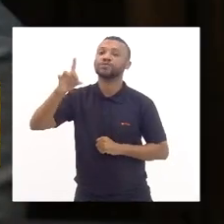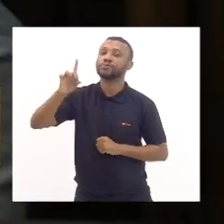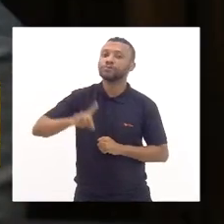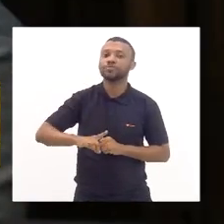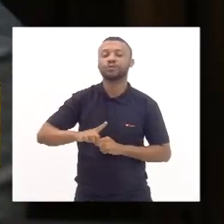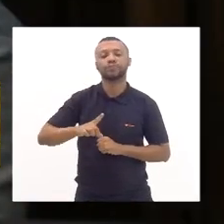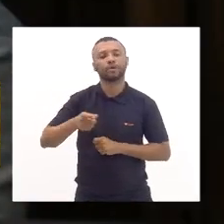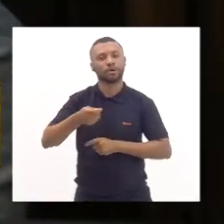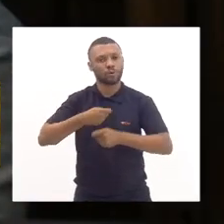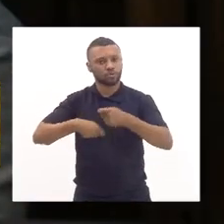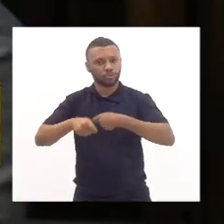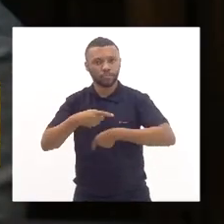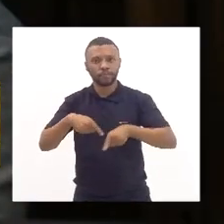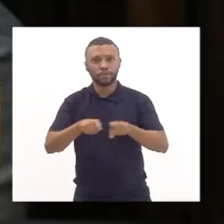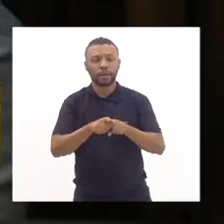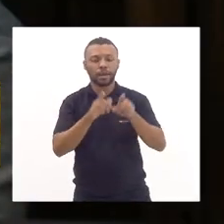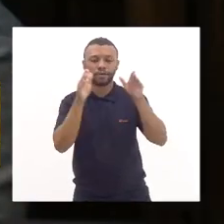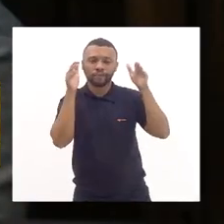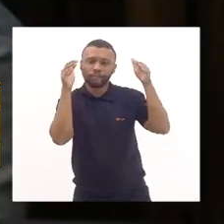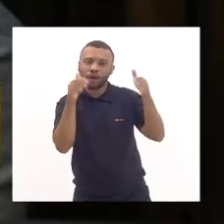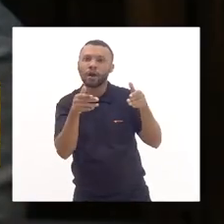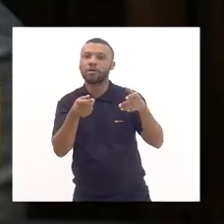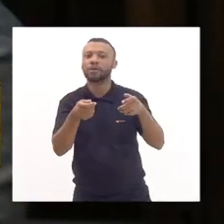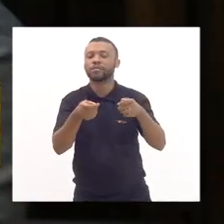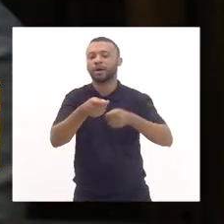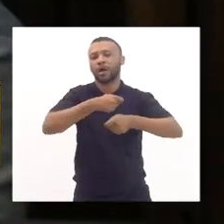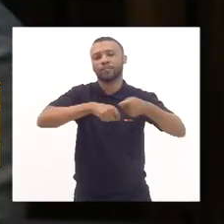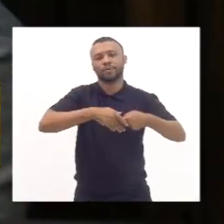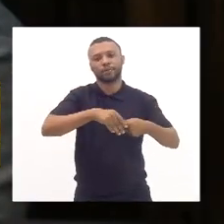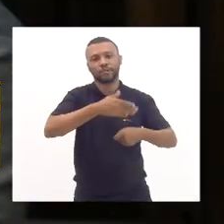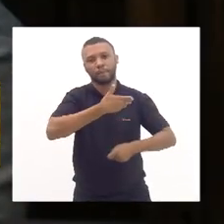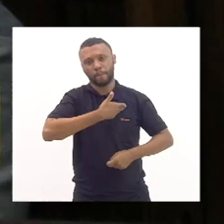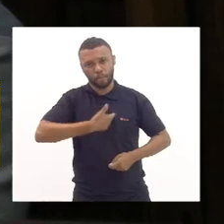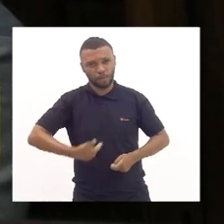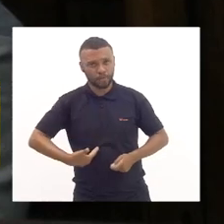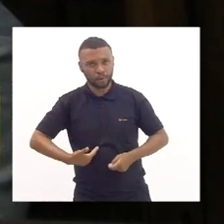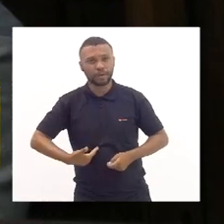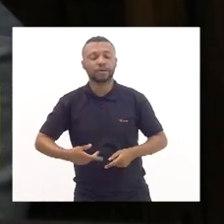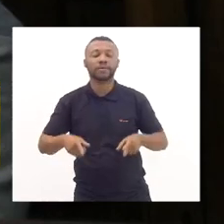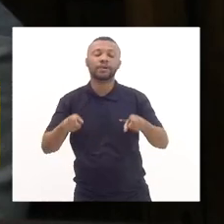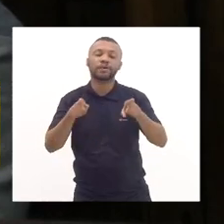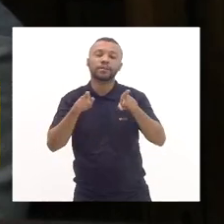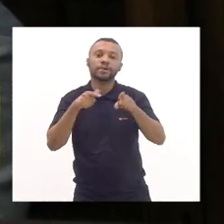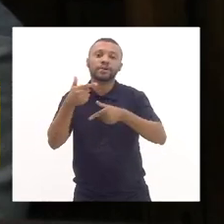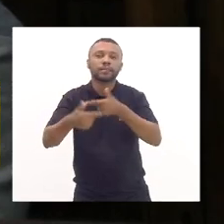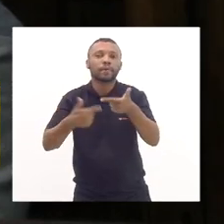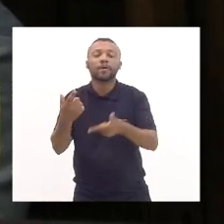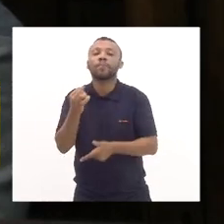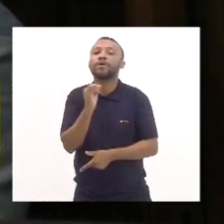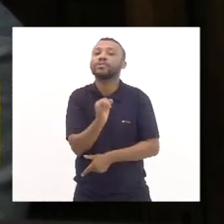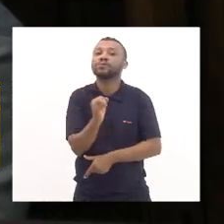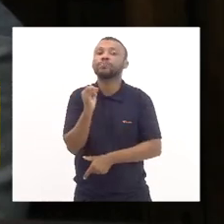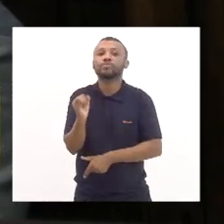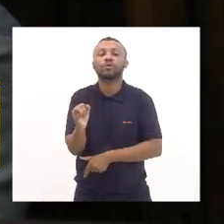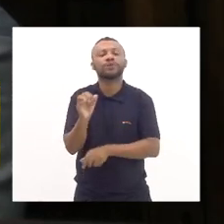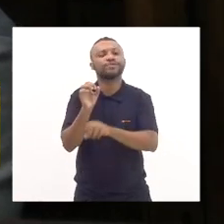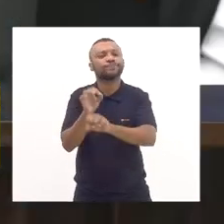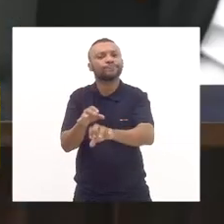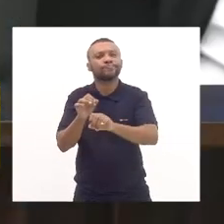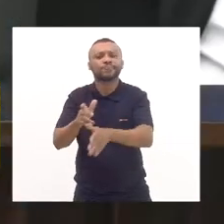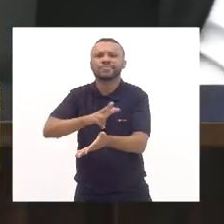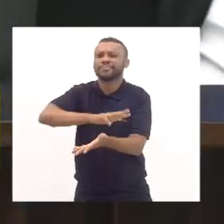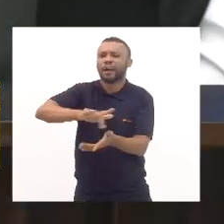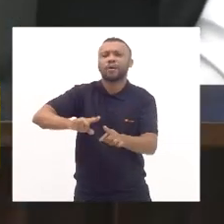É especialista em Administração Pública e atua como instrutor de milhares